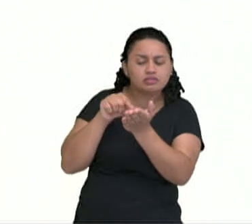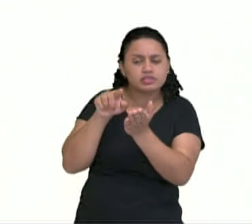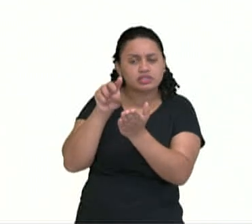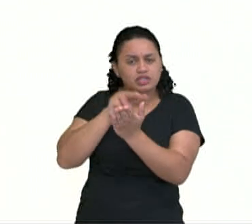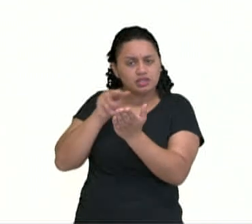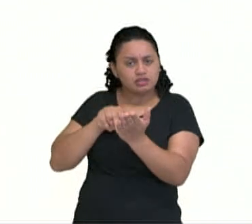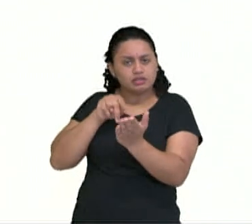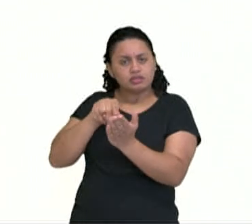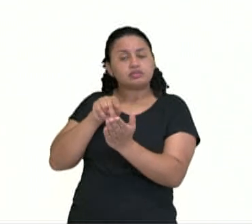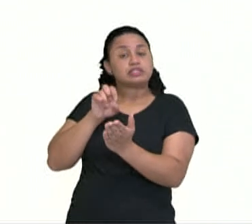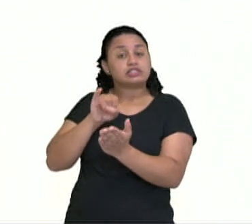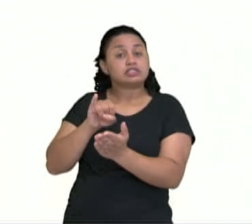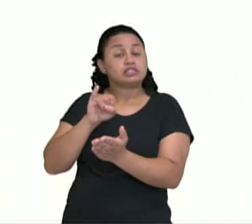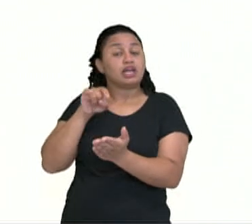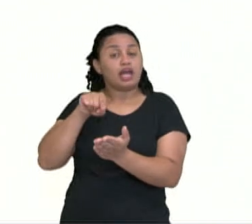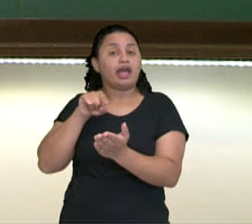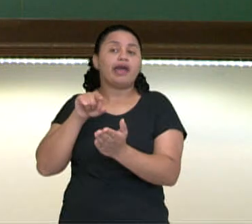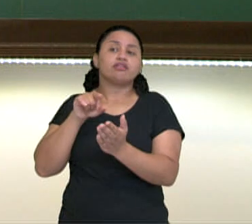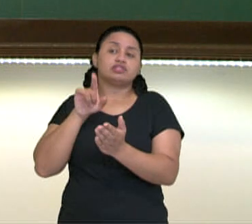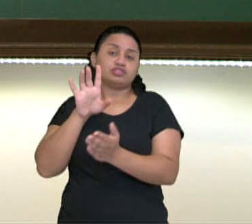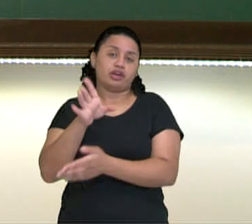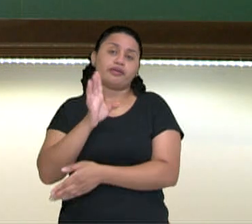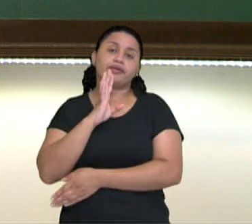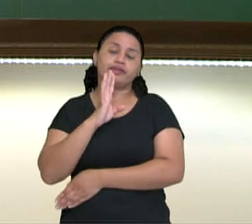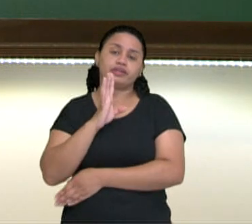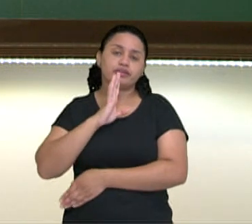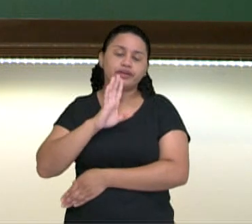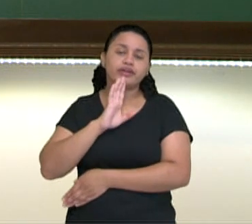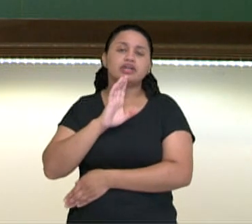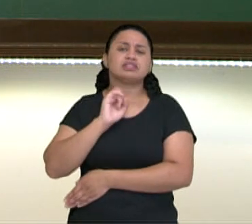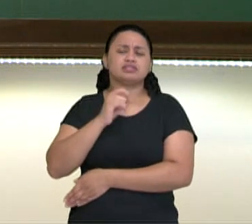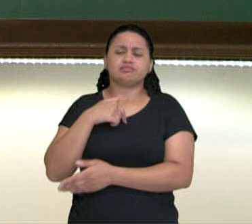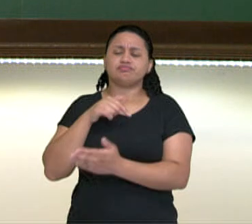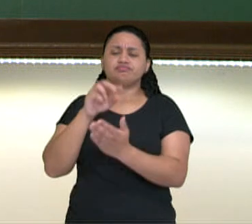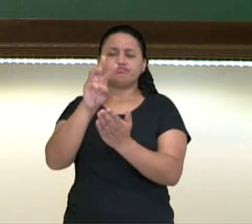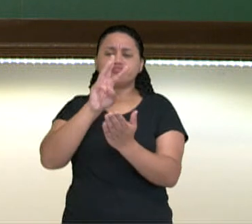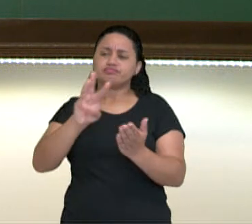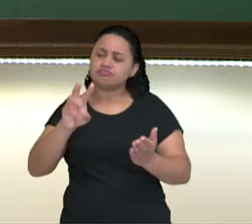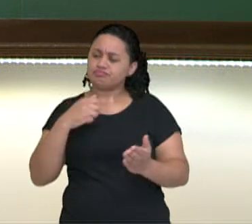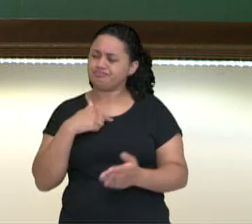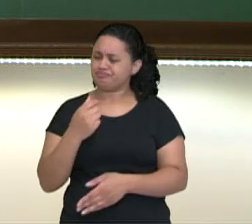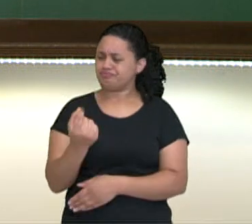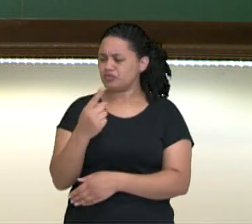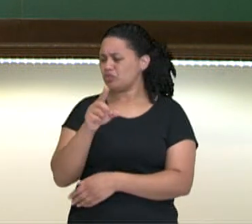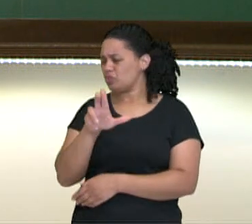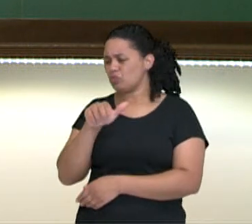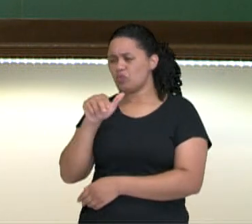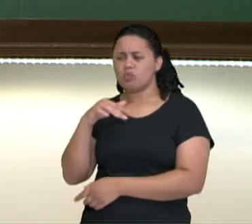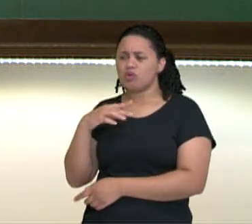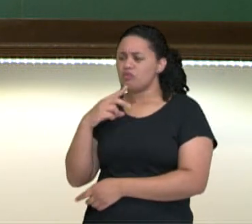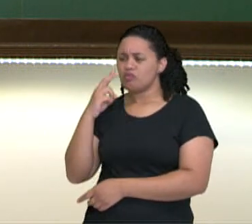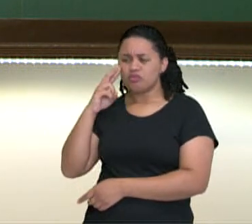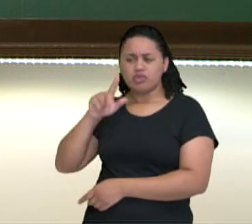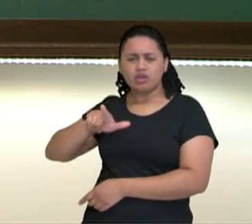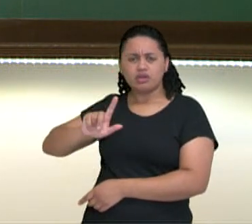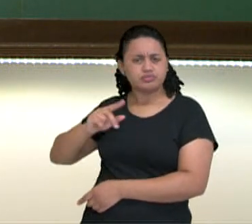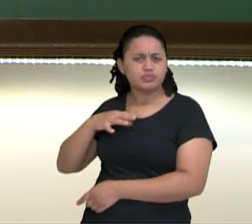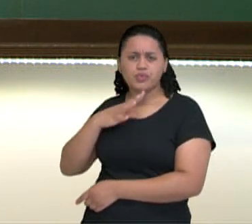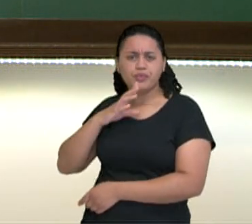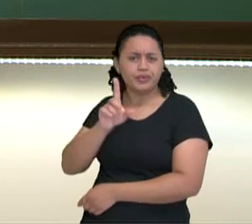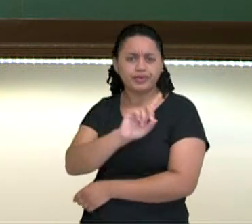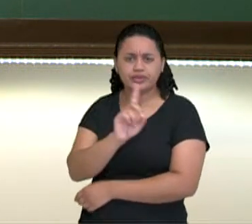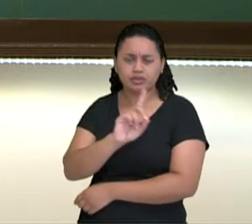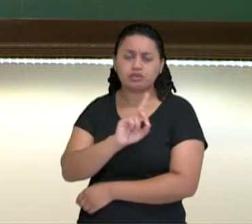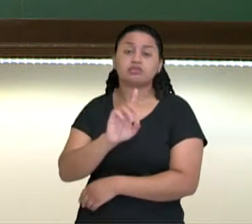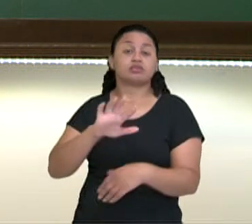lendo a notícia, é familiar. Se for um site meio estranho, que você nunca viu, não é muito conhecido, é importante